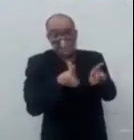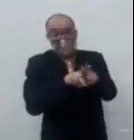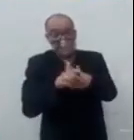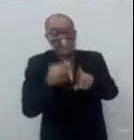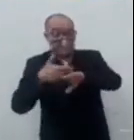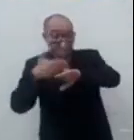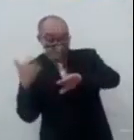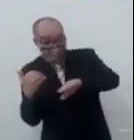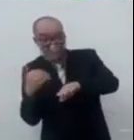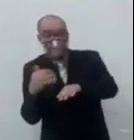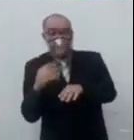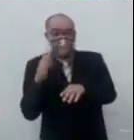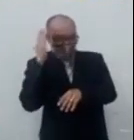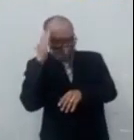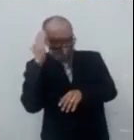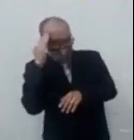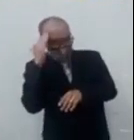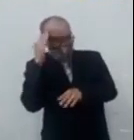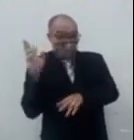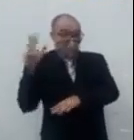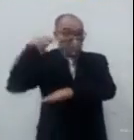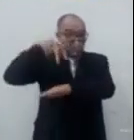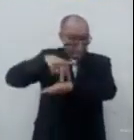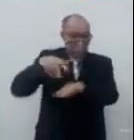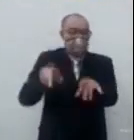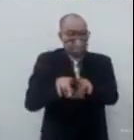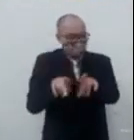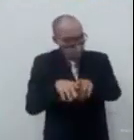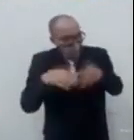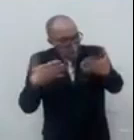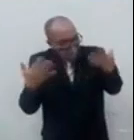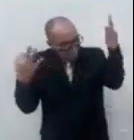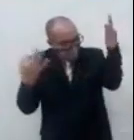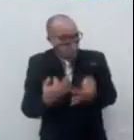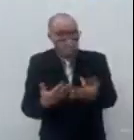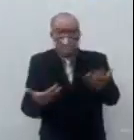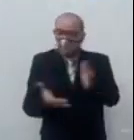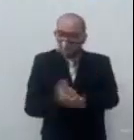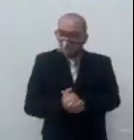época também eles entenderam o meu posicionamento, né?